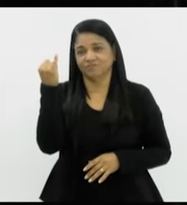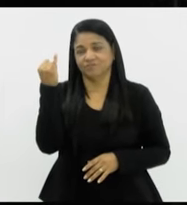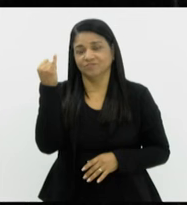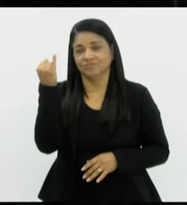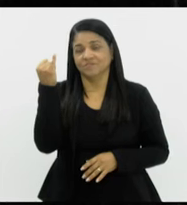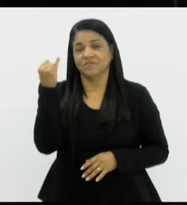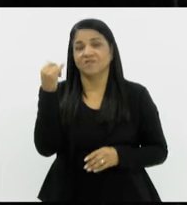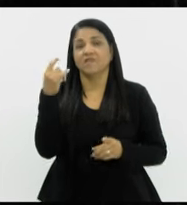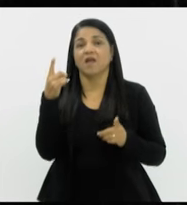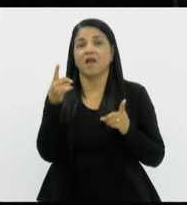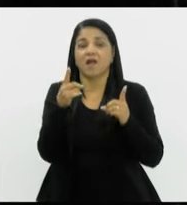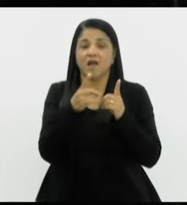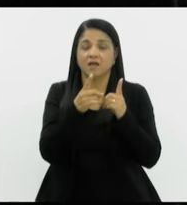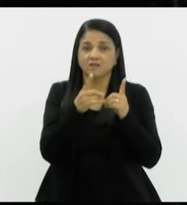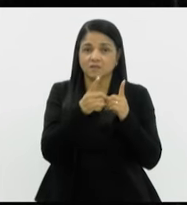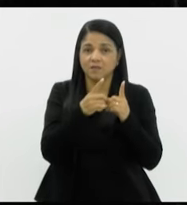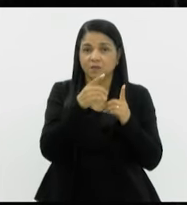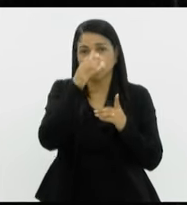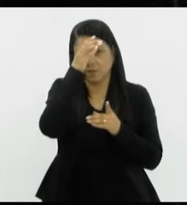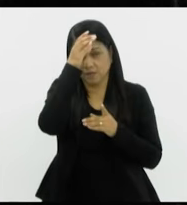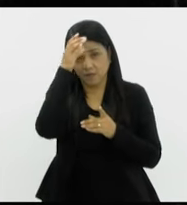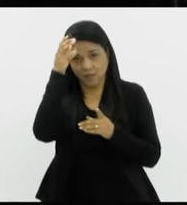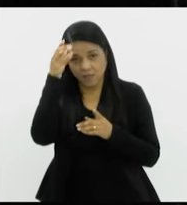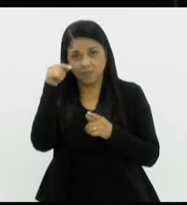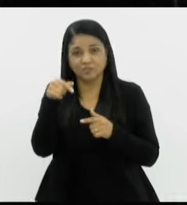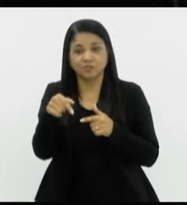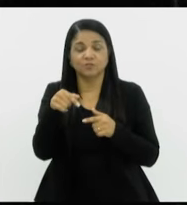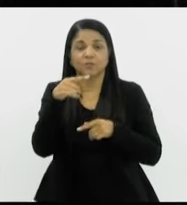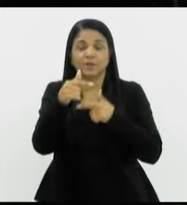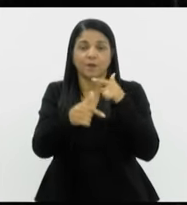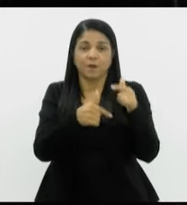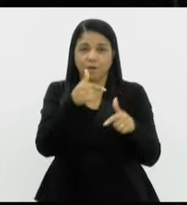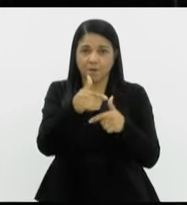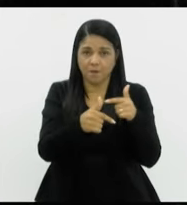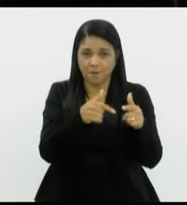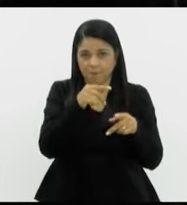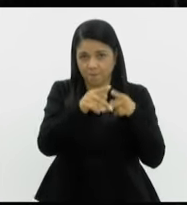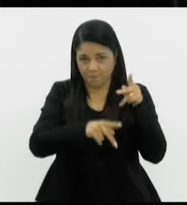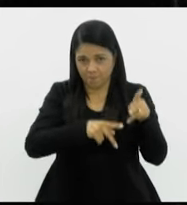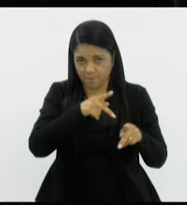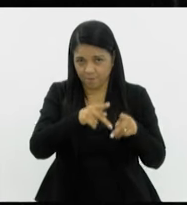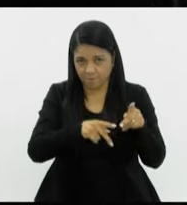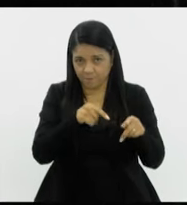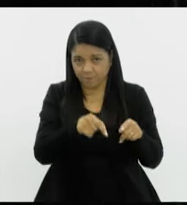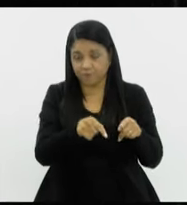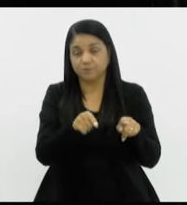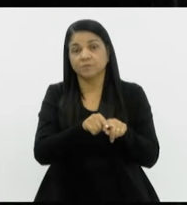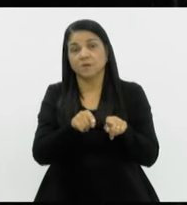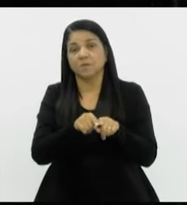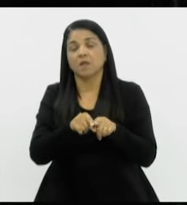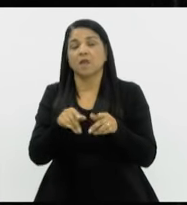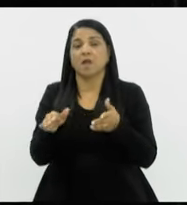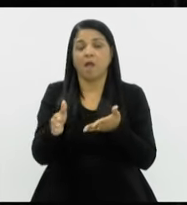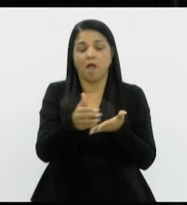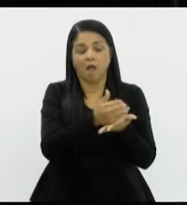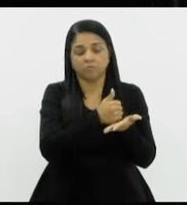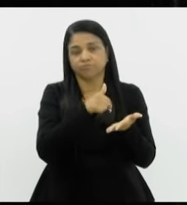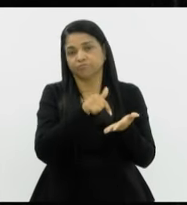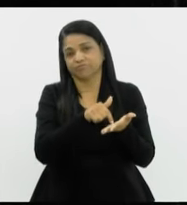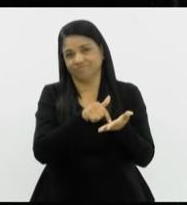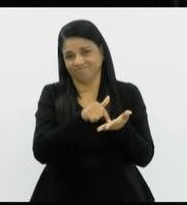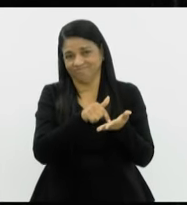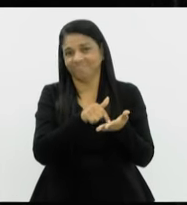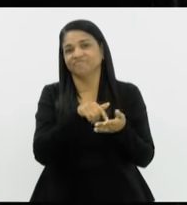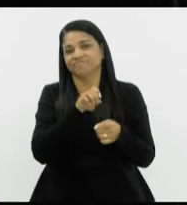vai atender o contribuinte, o trabalhador que precisa do carro, mas também aumenta a arrecadação